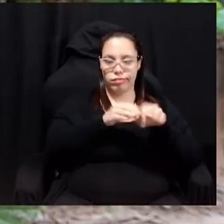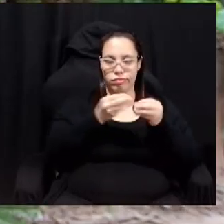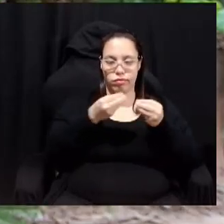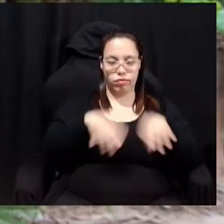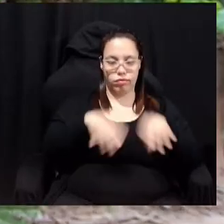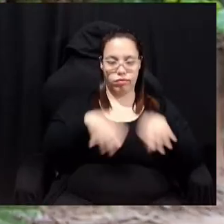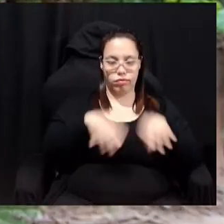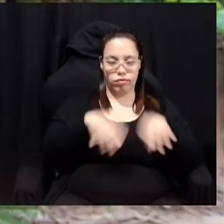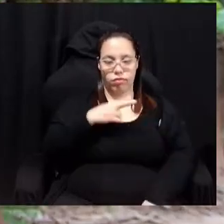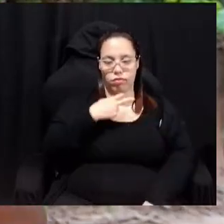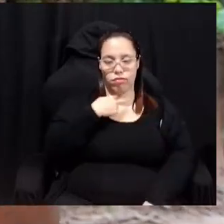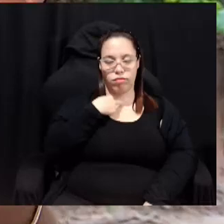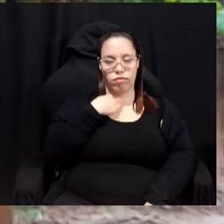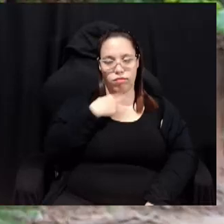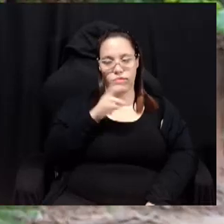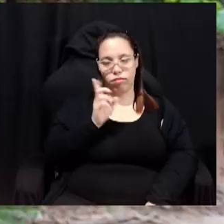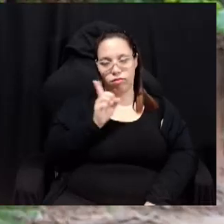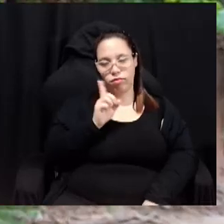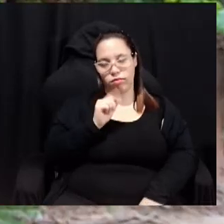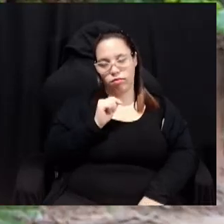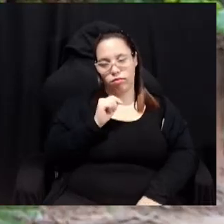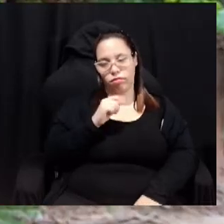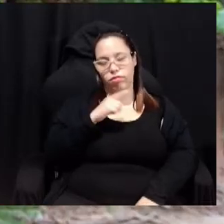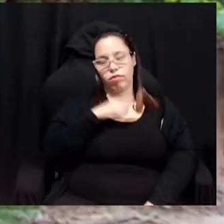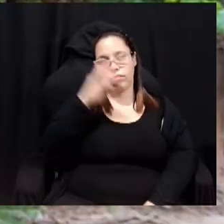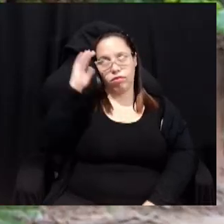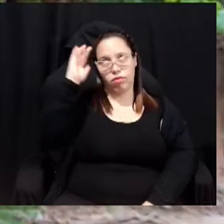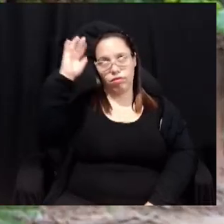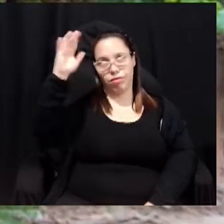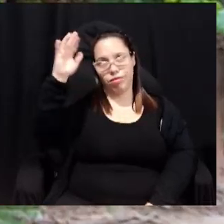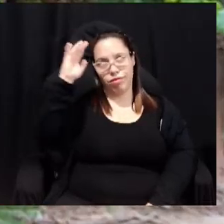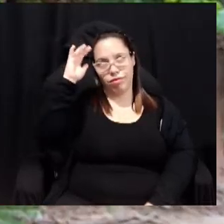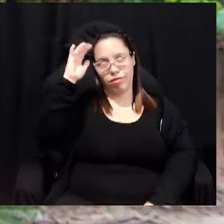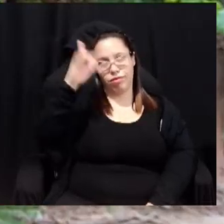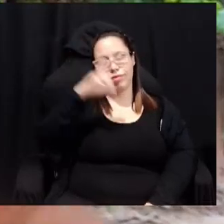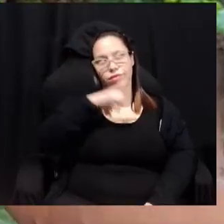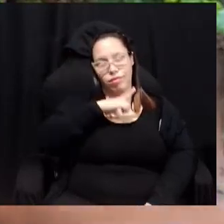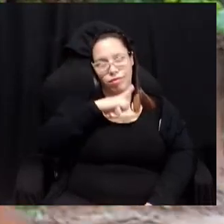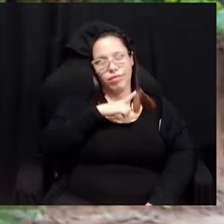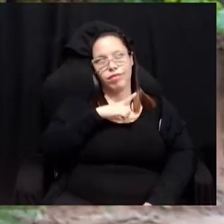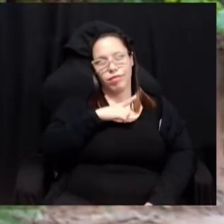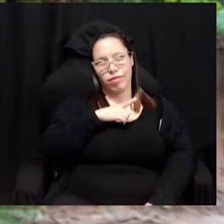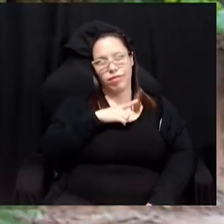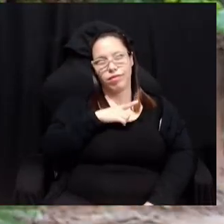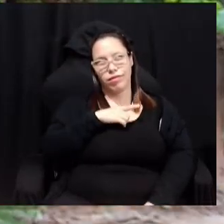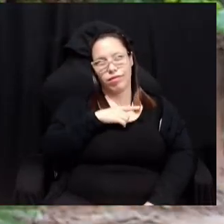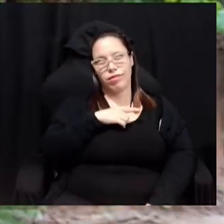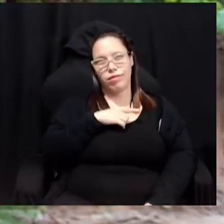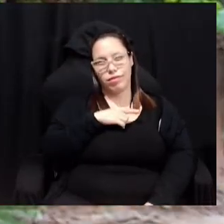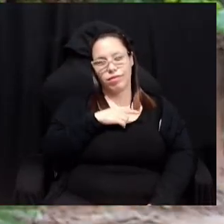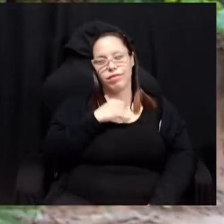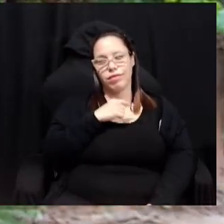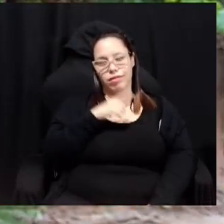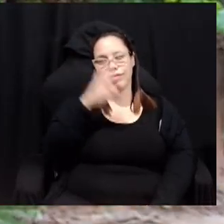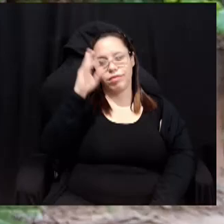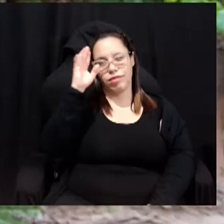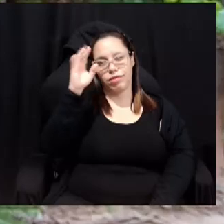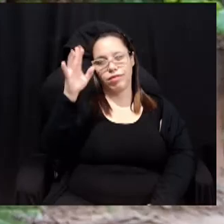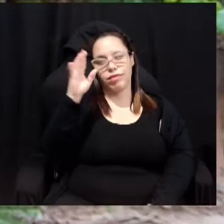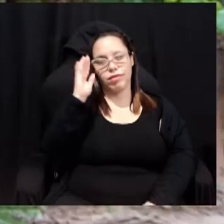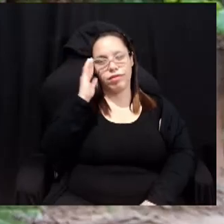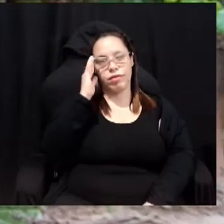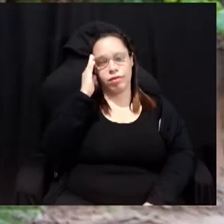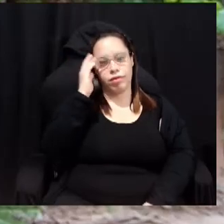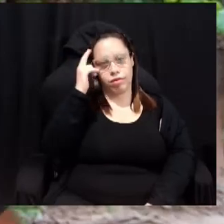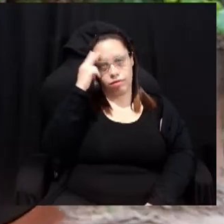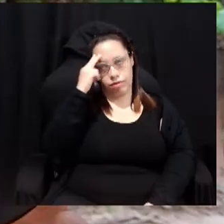não faz sentido. Eu tenho um sonho, né? Igual o Luther King, eu tenho um sonho. E seria bacana pegar todo